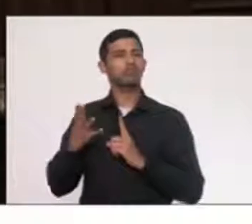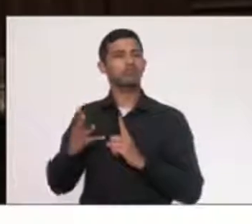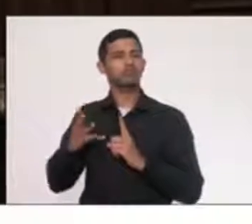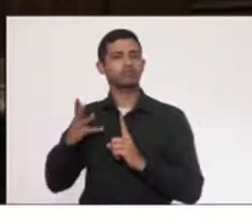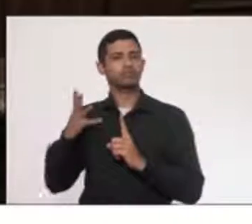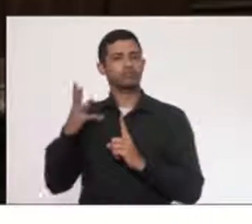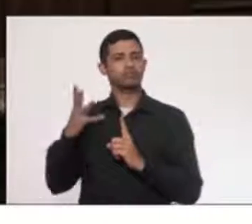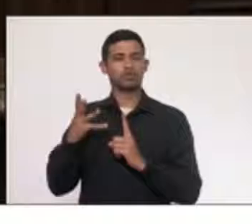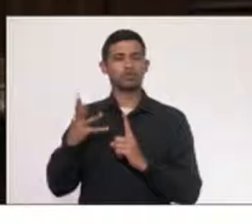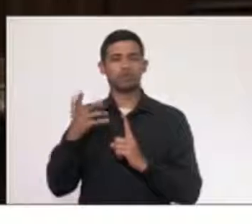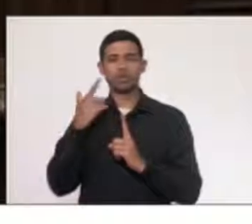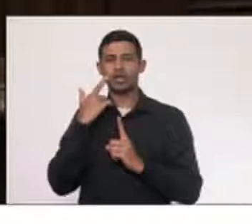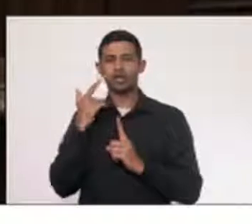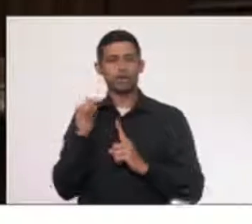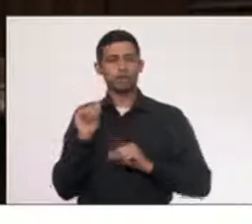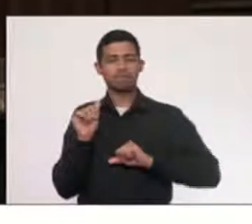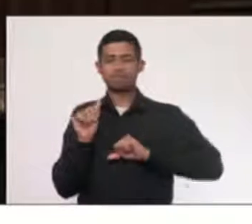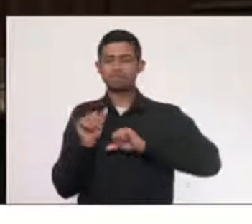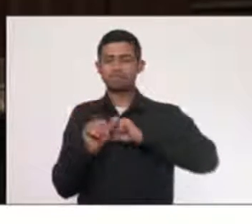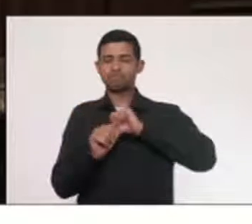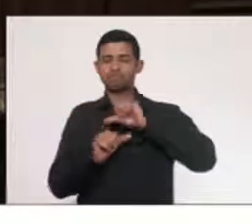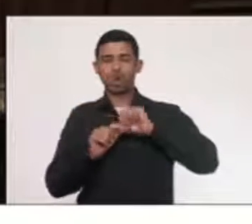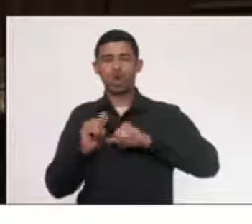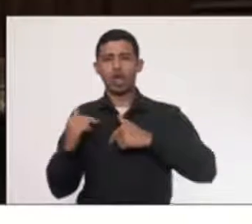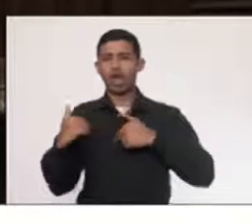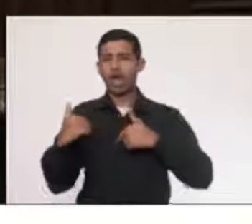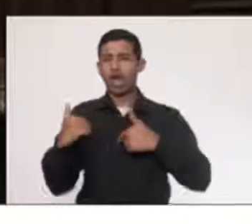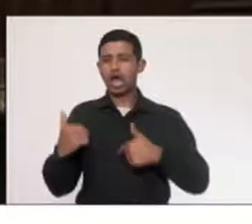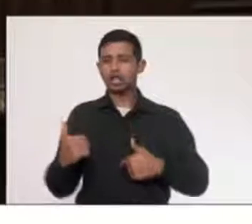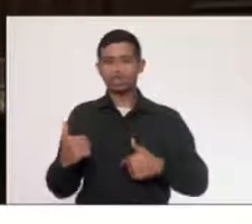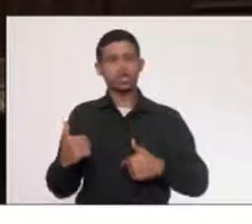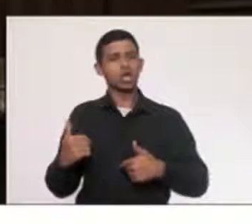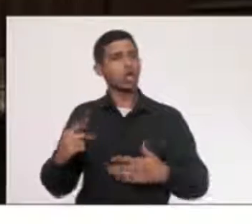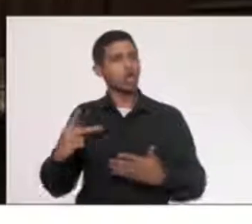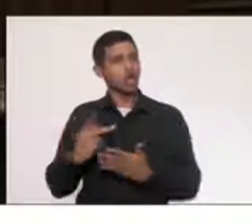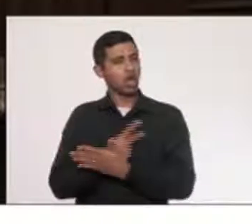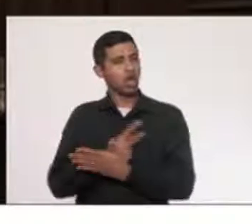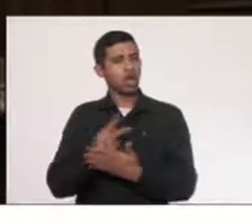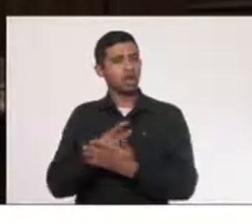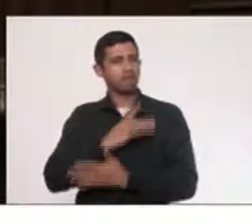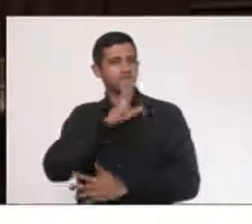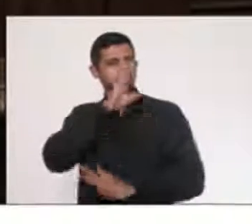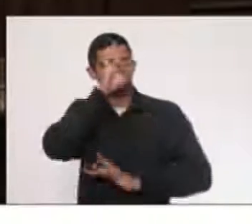materializada em ações midiáticas descompensadas,